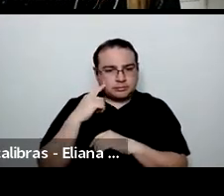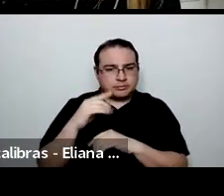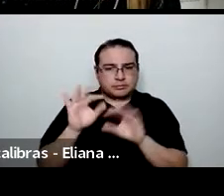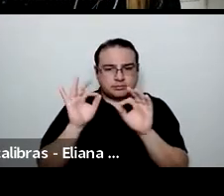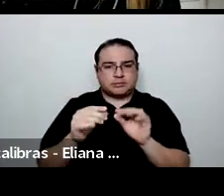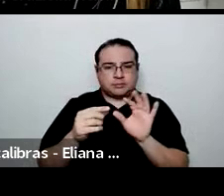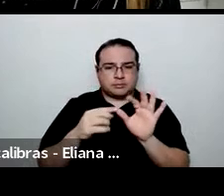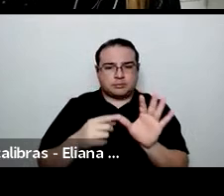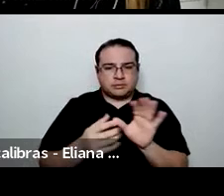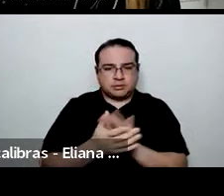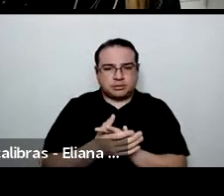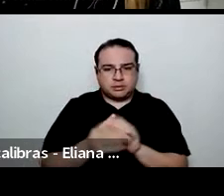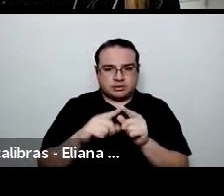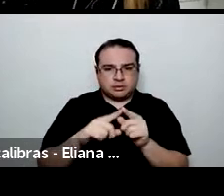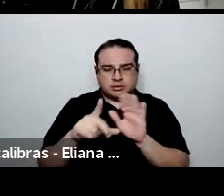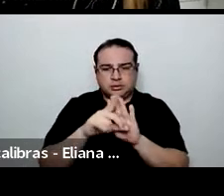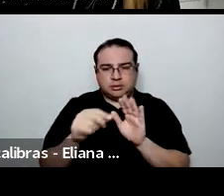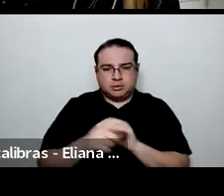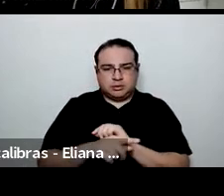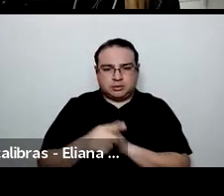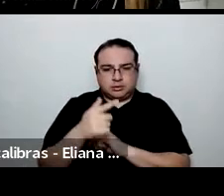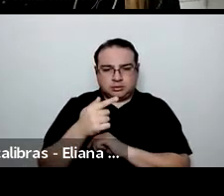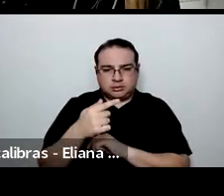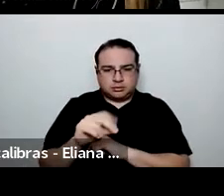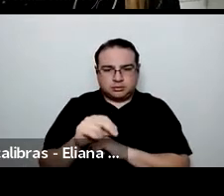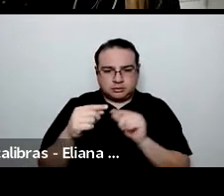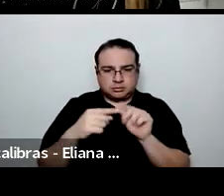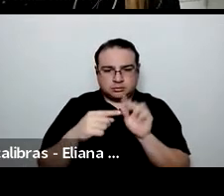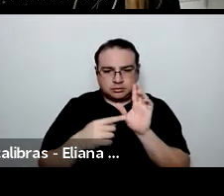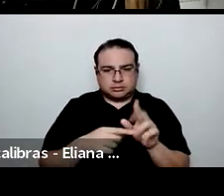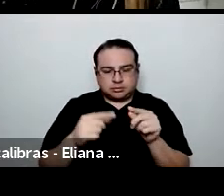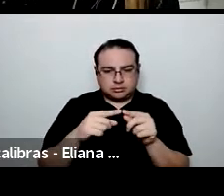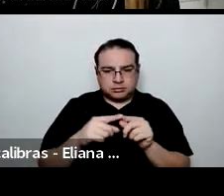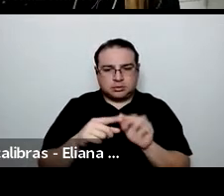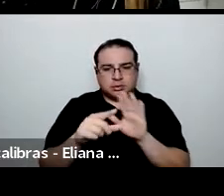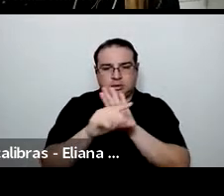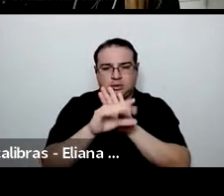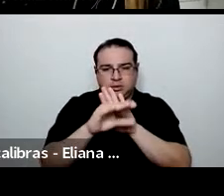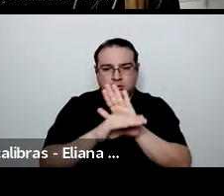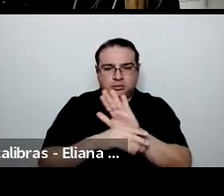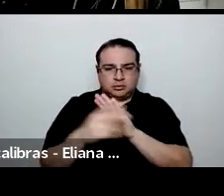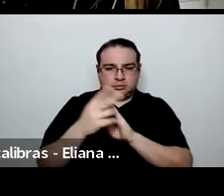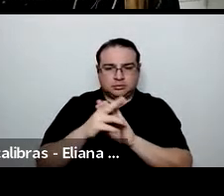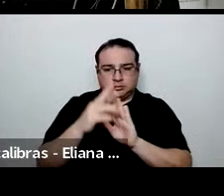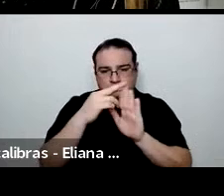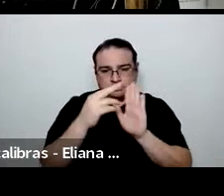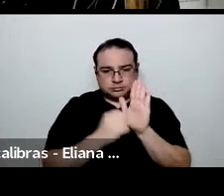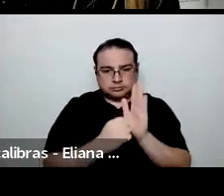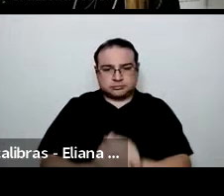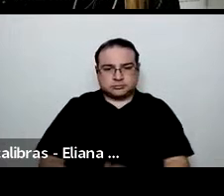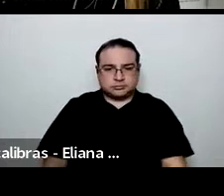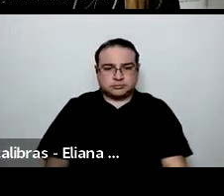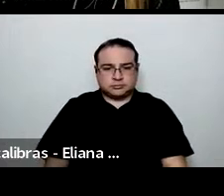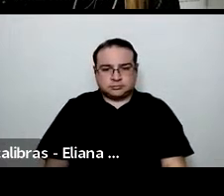retificadora na forma do artigo 71 e parágrafo 2º desta resolução